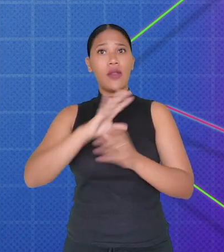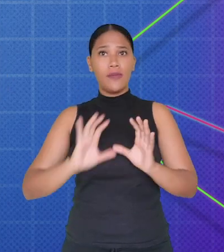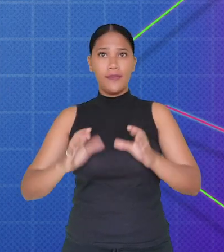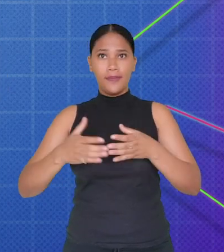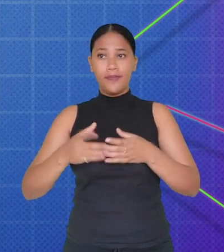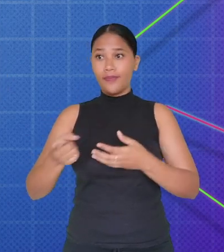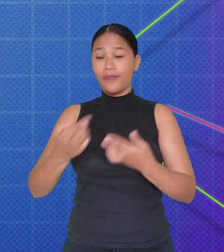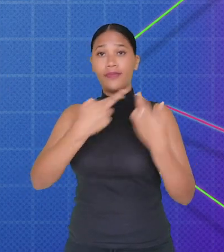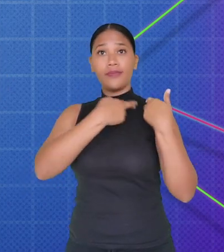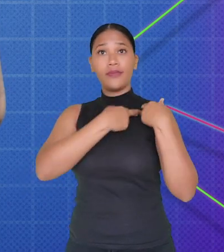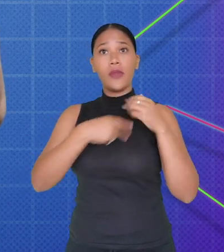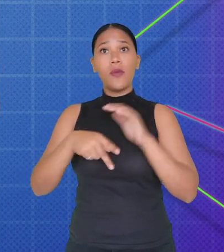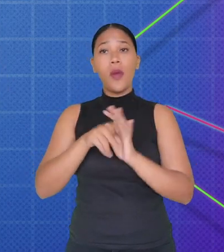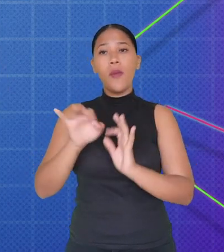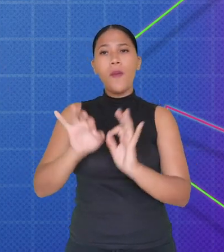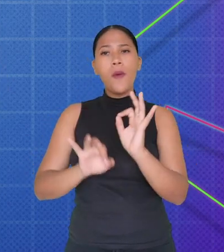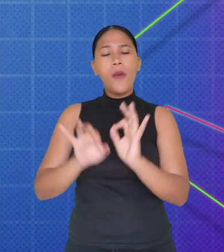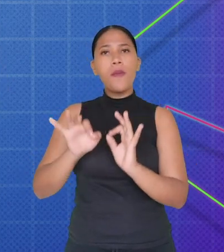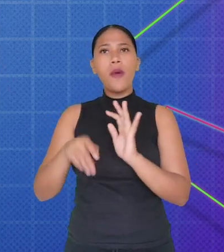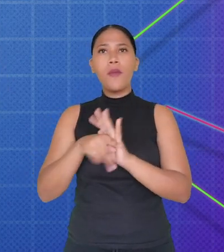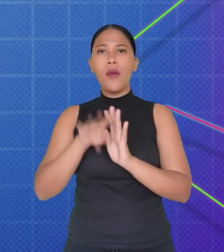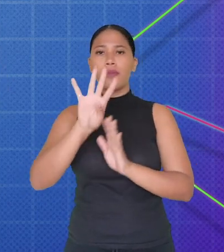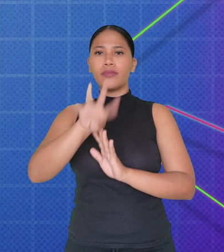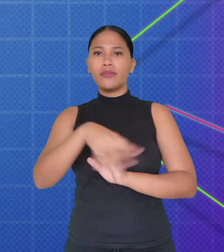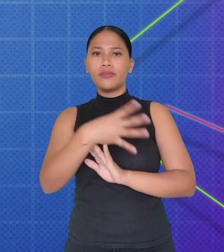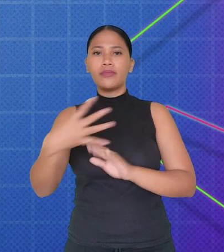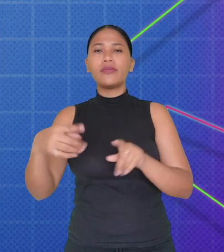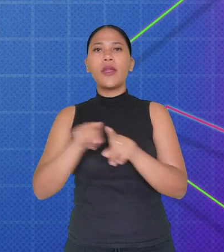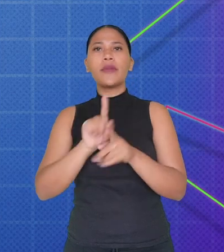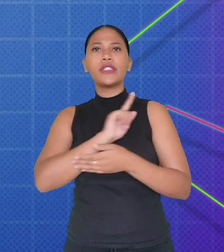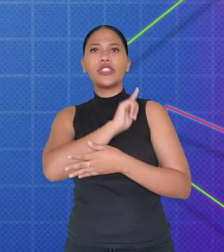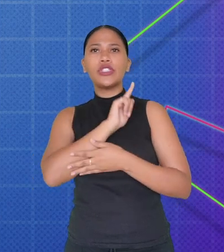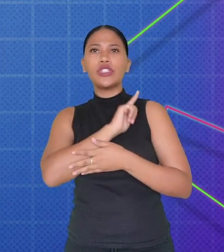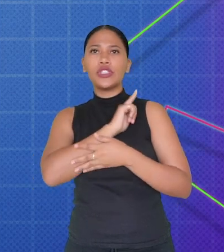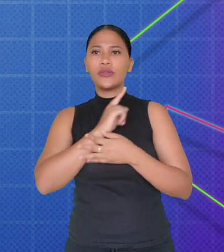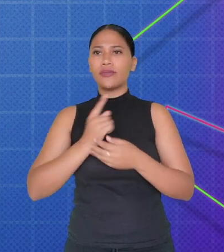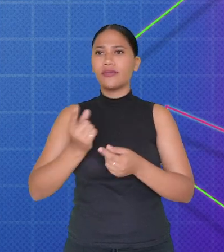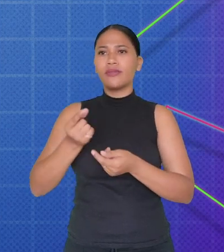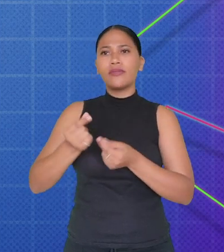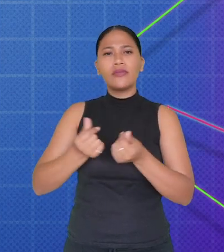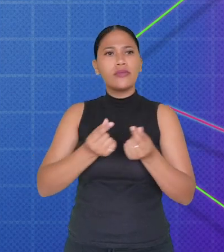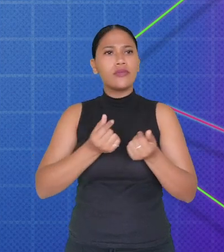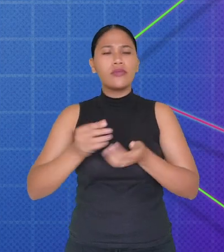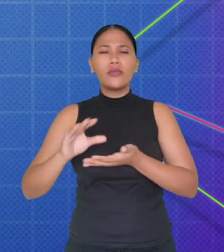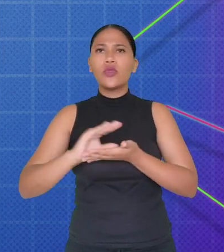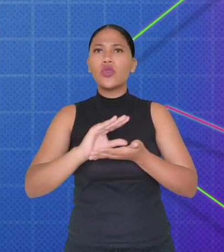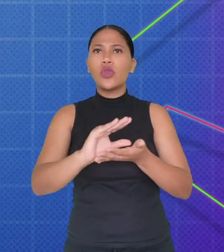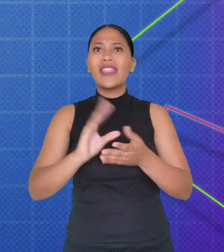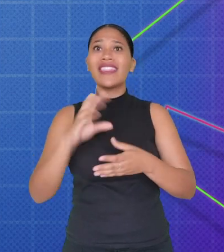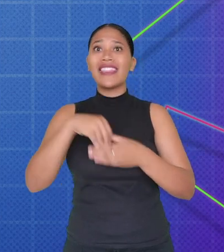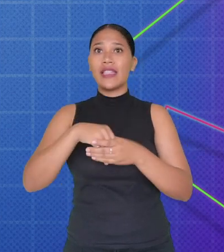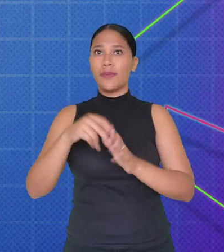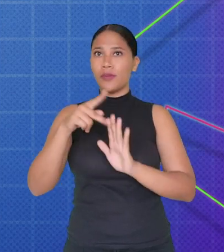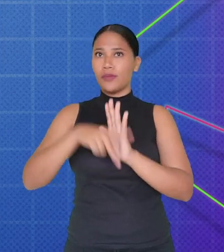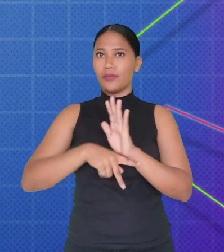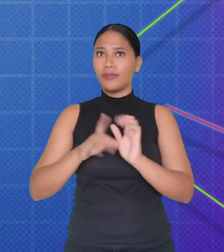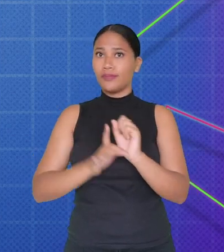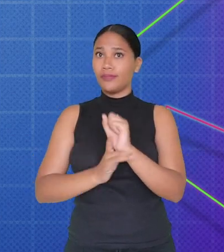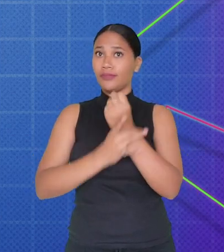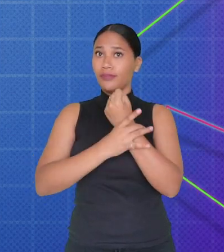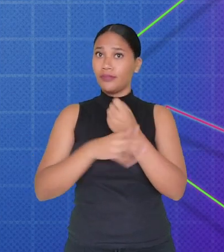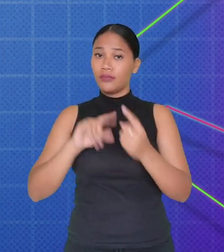geral da equipe eles são responsáveis pelo planejamento do cronograma e pelo gerenciamento de recursos dentro das áreas do projeto